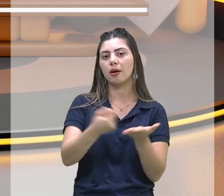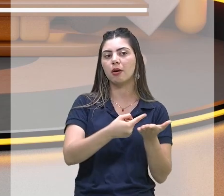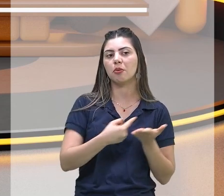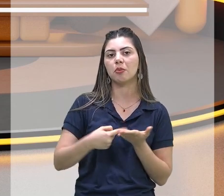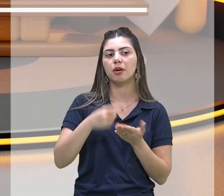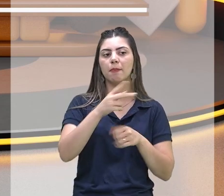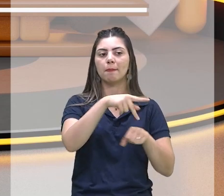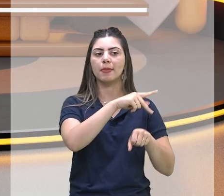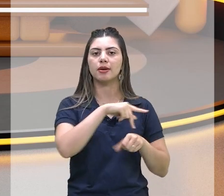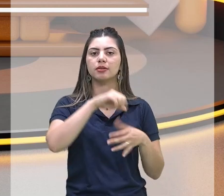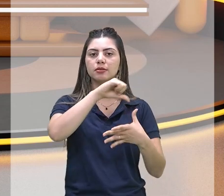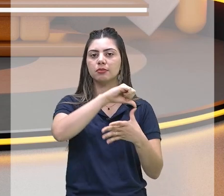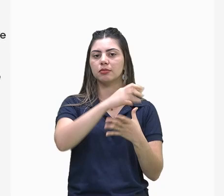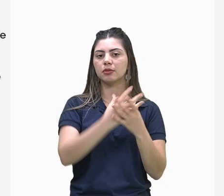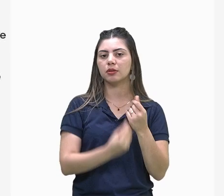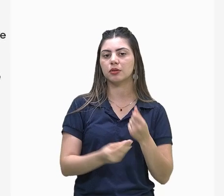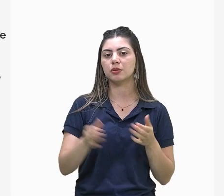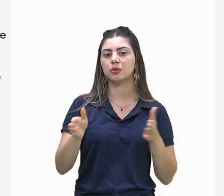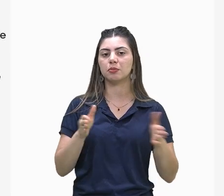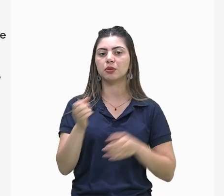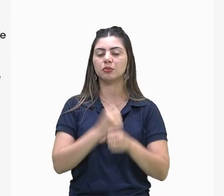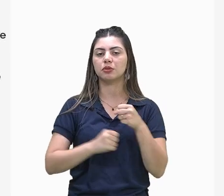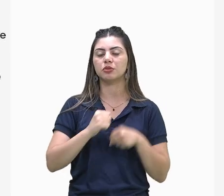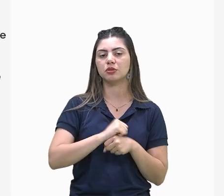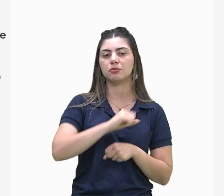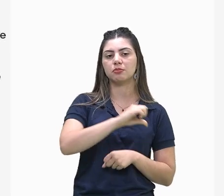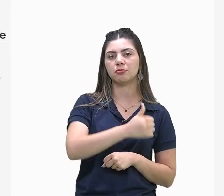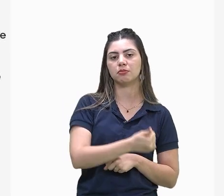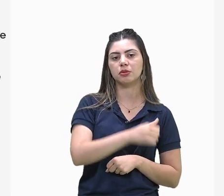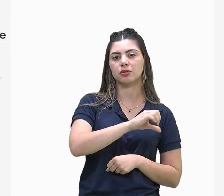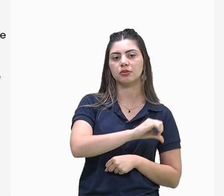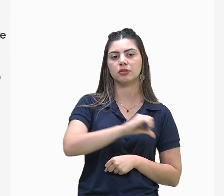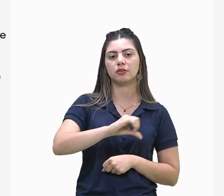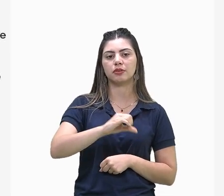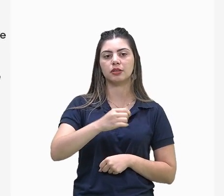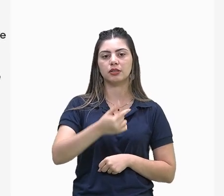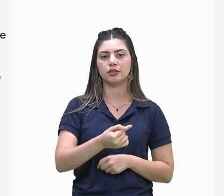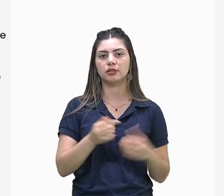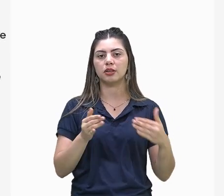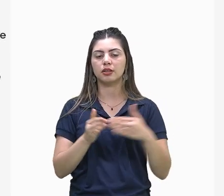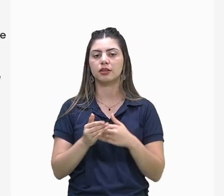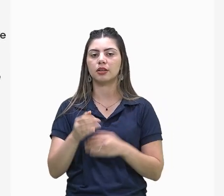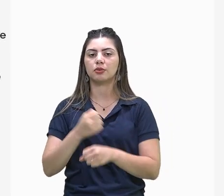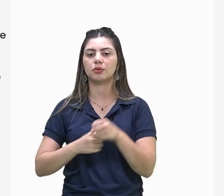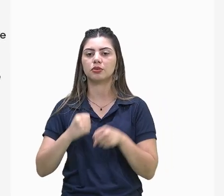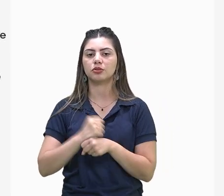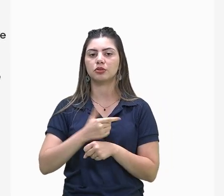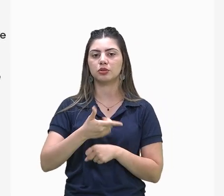Mercosul no período de 1997 a 2017. Olha